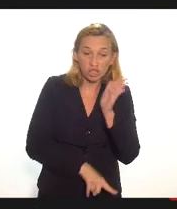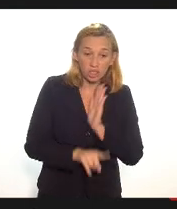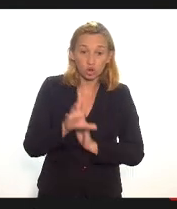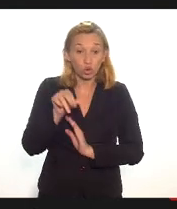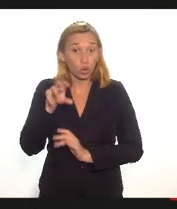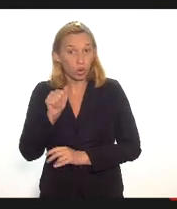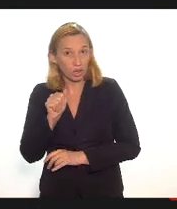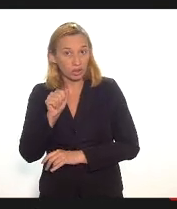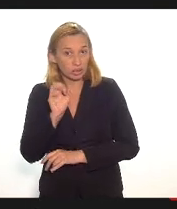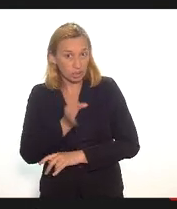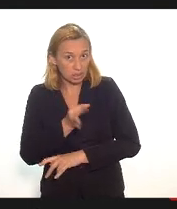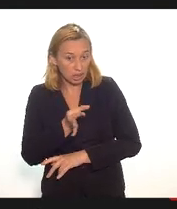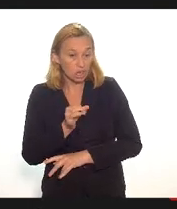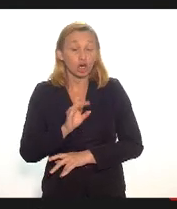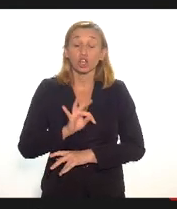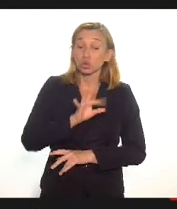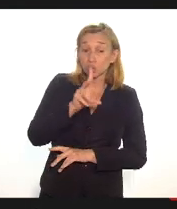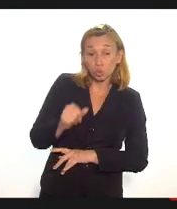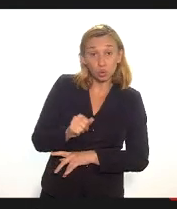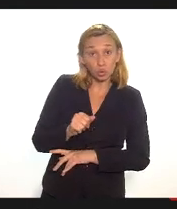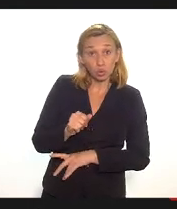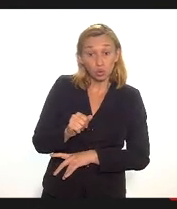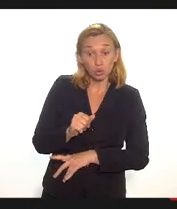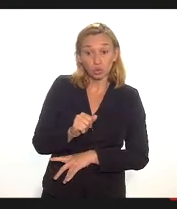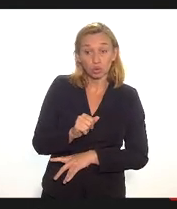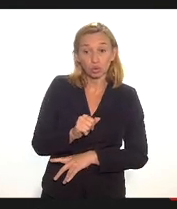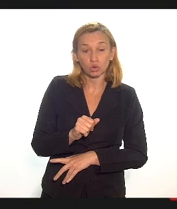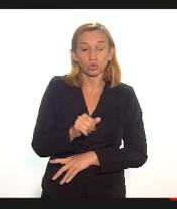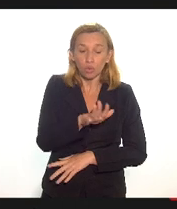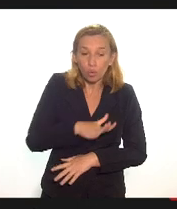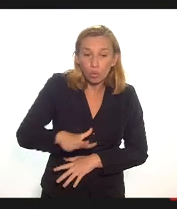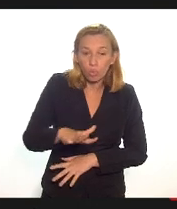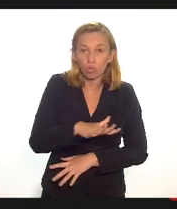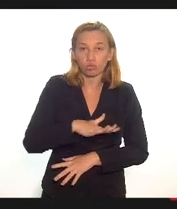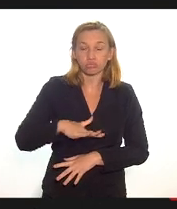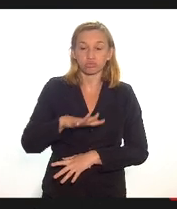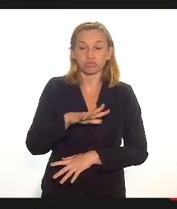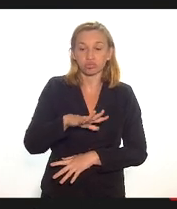Tá certo? Tudo que foi feito,